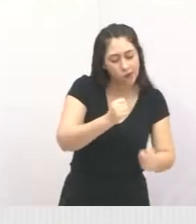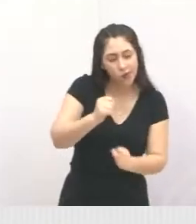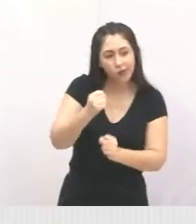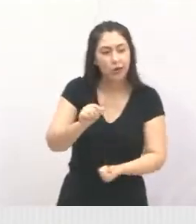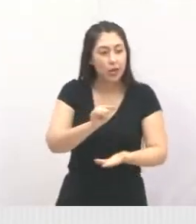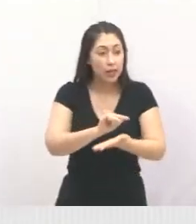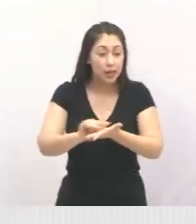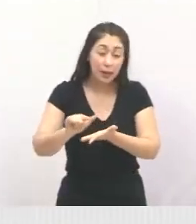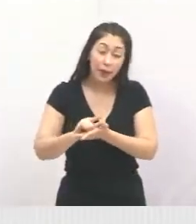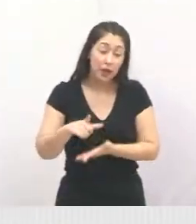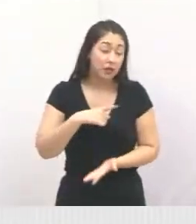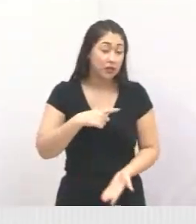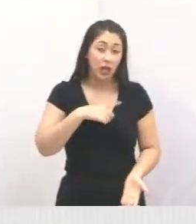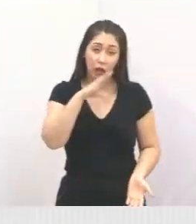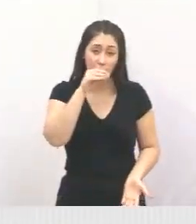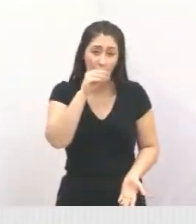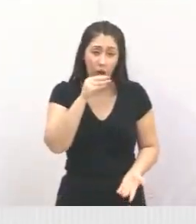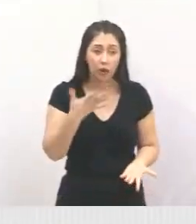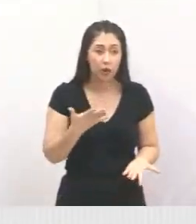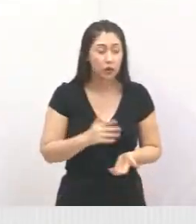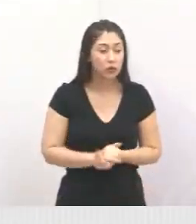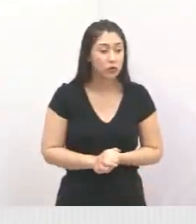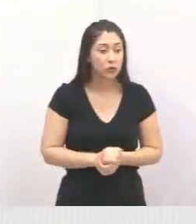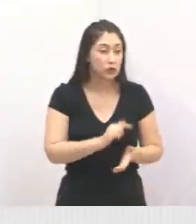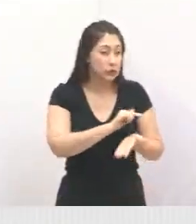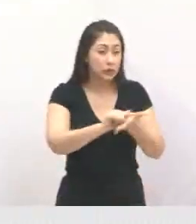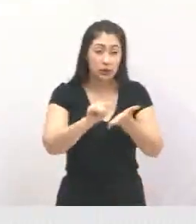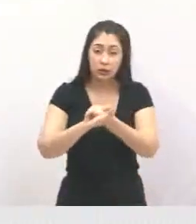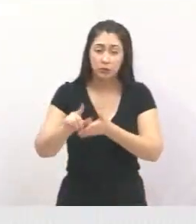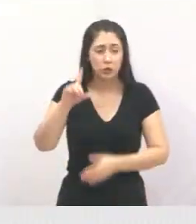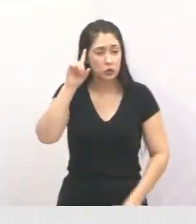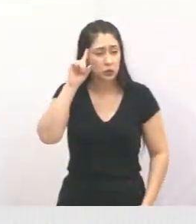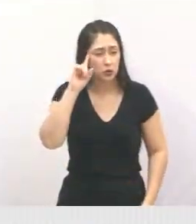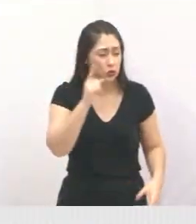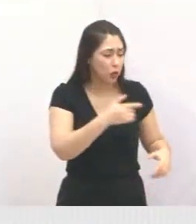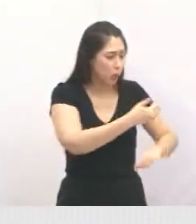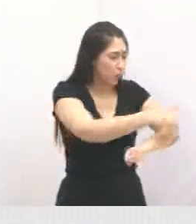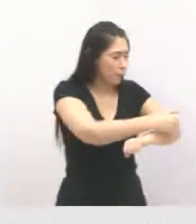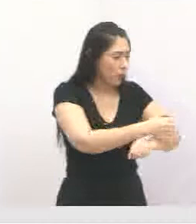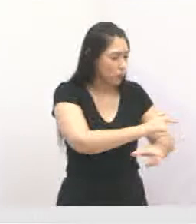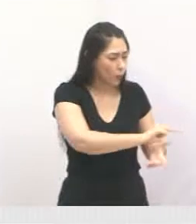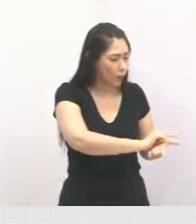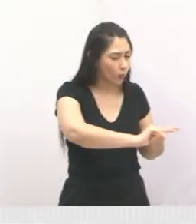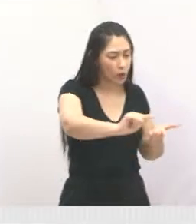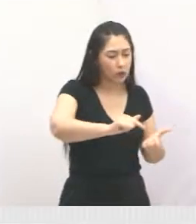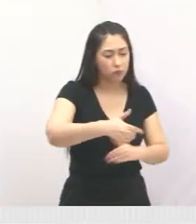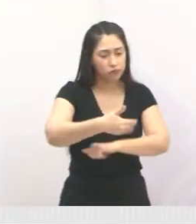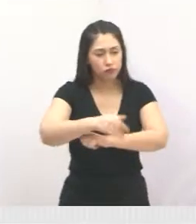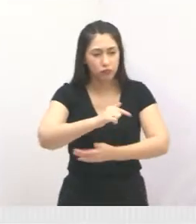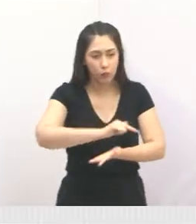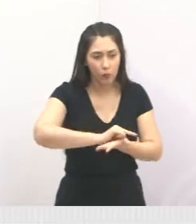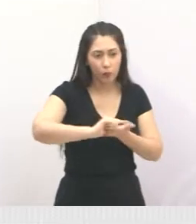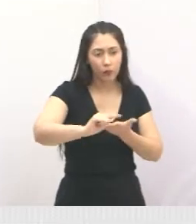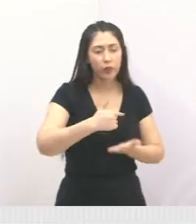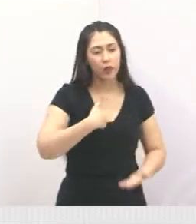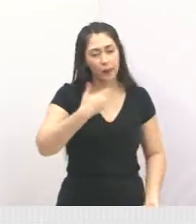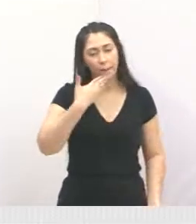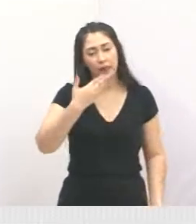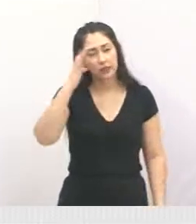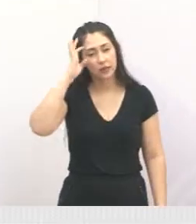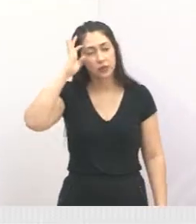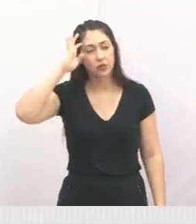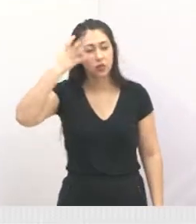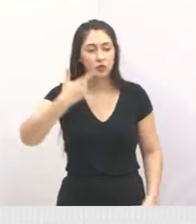funcionários no cemitério? Então, que limpem. Cada dia limpa uma rua, né? Enfim, peço aí que seja